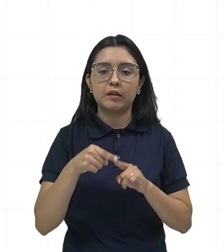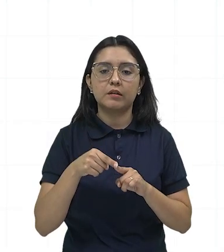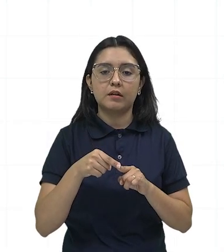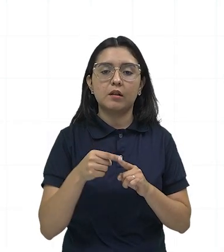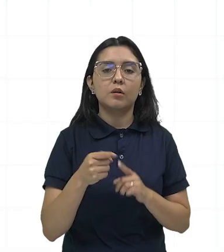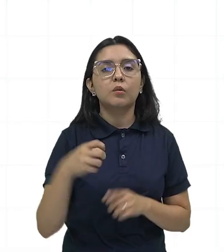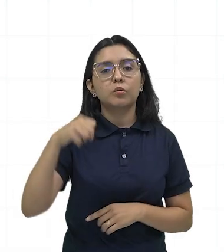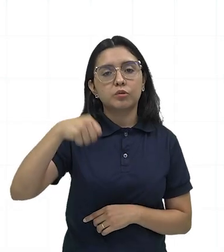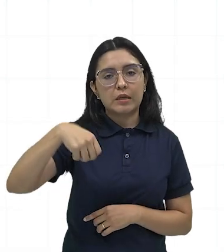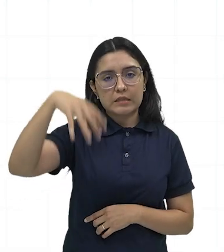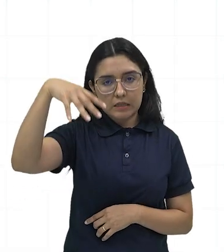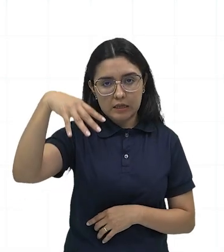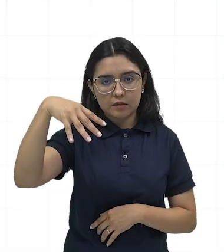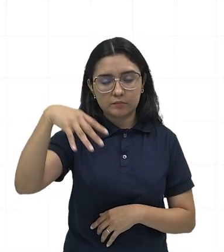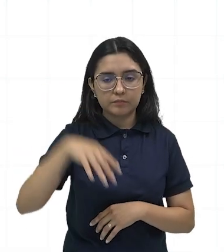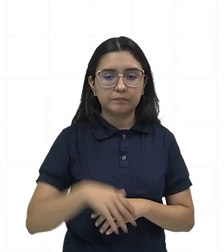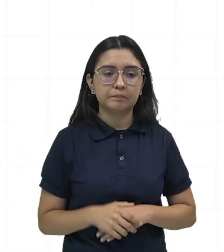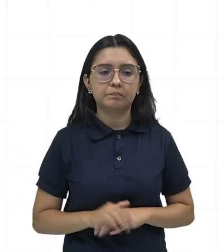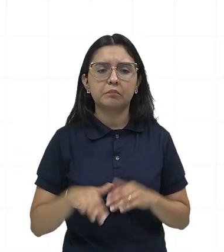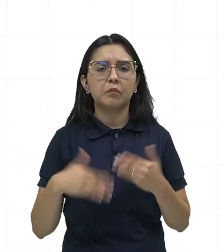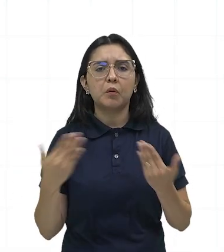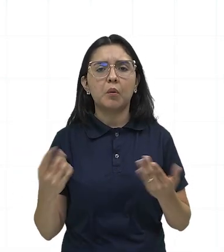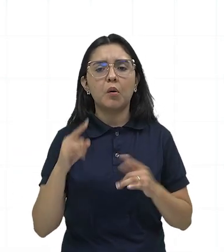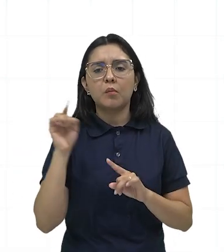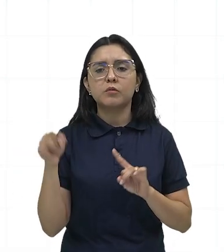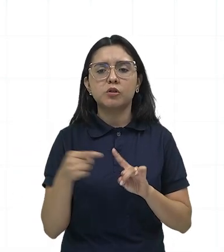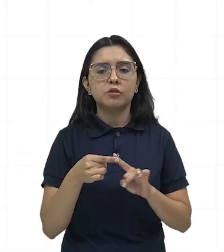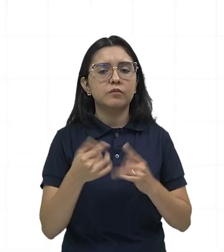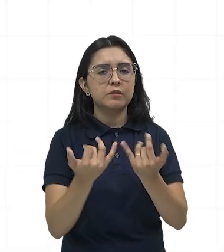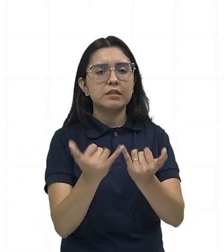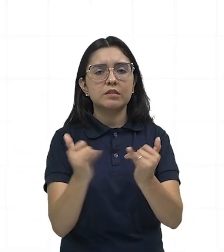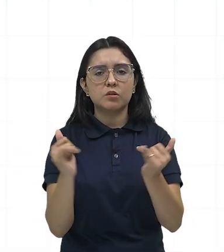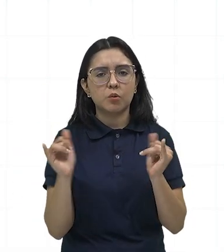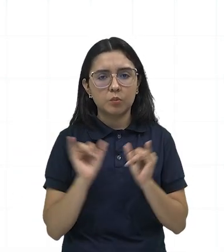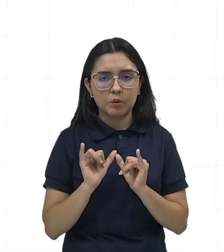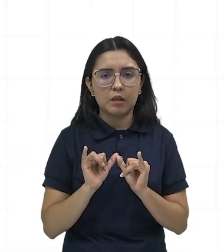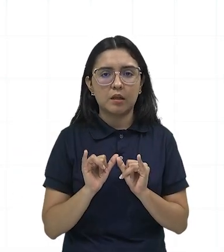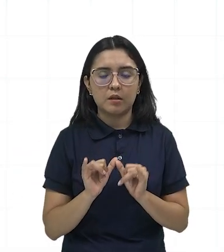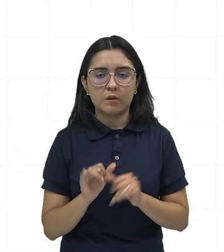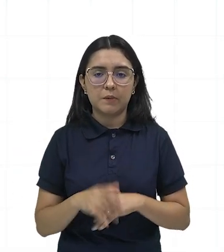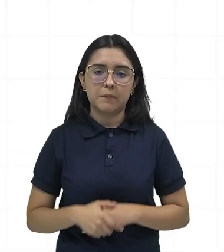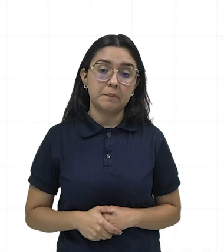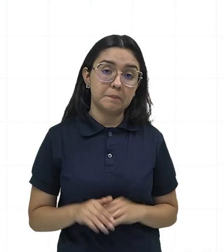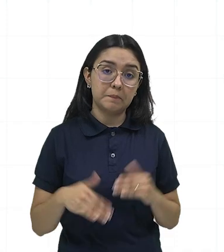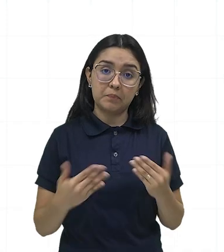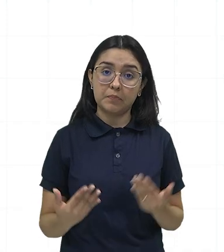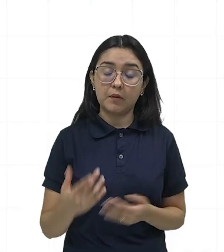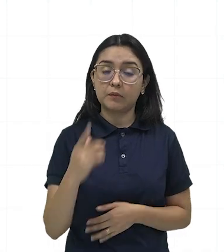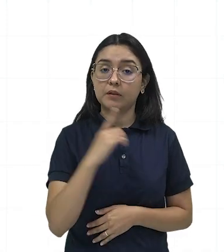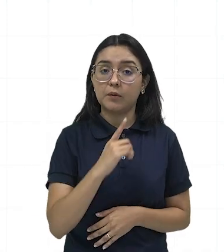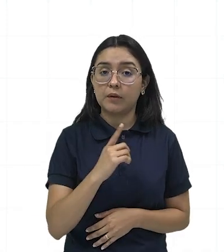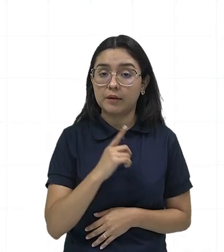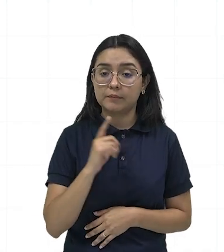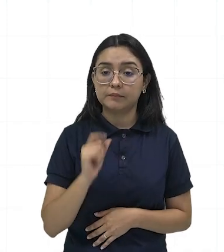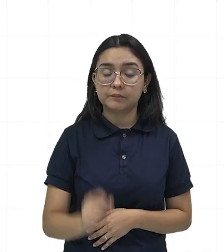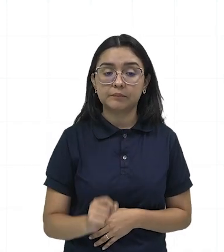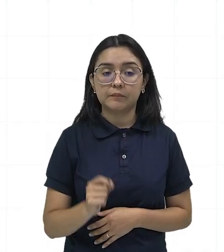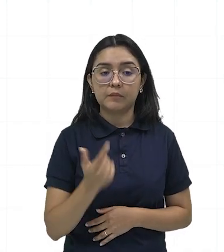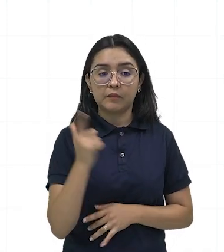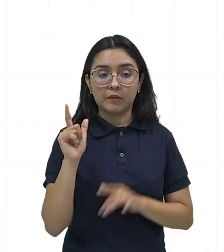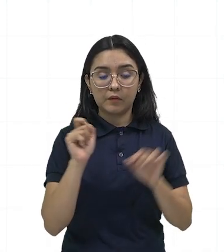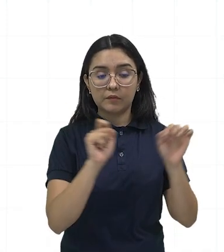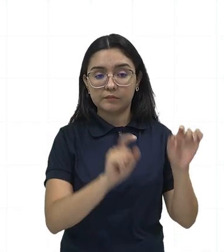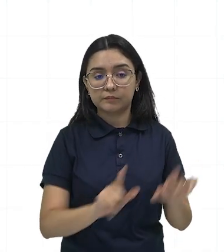lâmpada. E para que servem os circuitos elétricos? Então, nós temos aí, na nossa